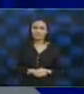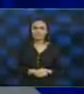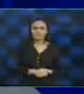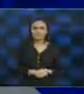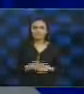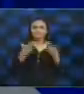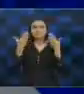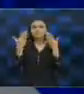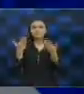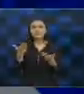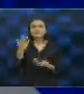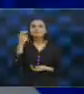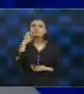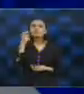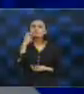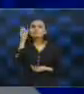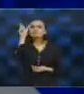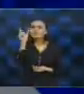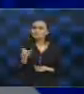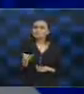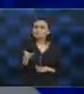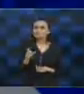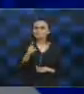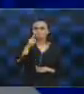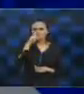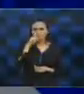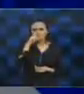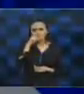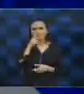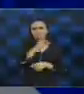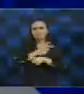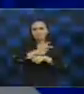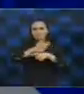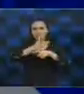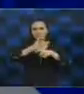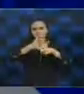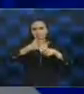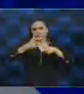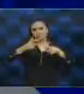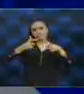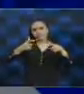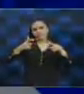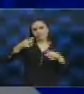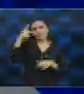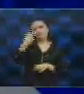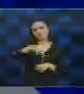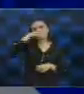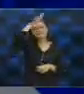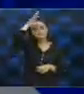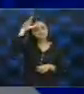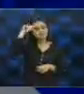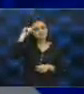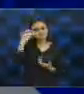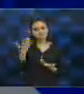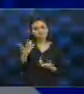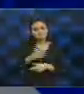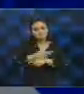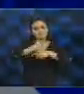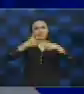Candidato Marcelo, a violência cresce avassaladoramente na cidade de Manaus.